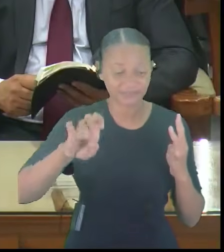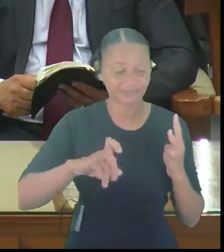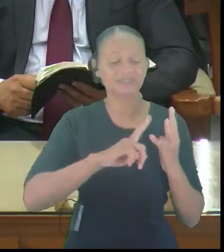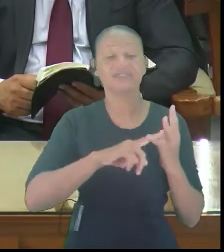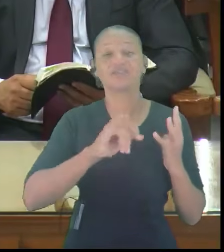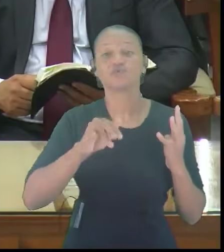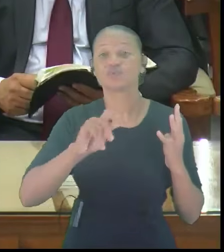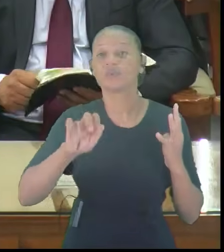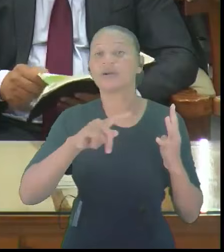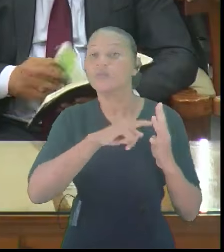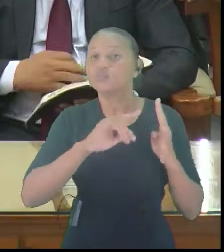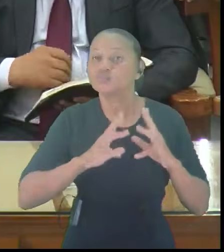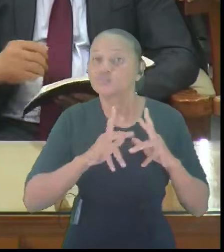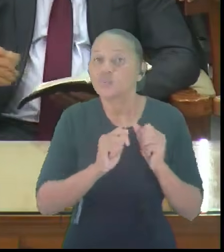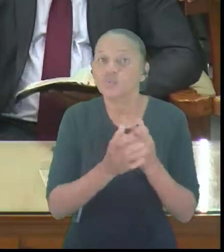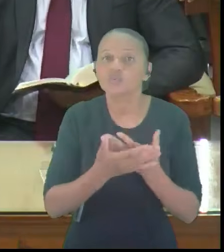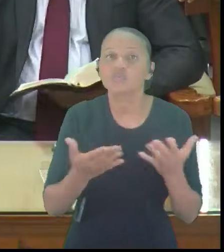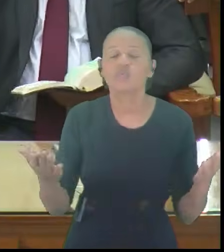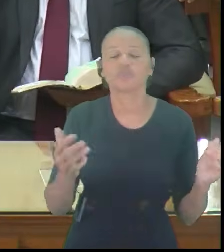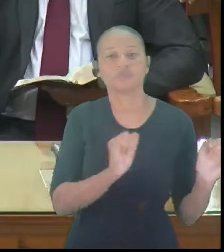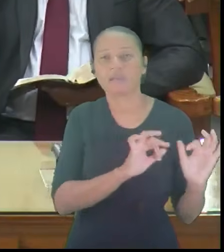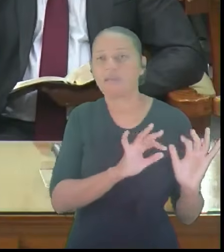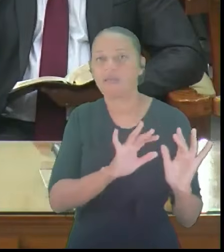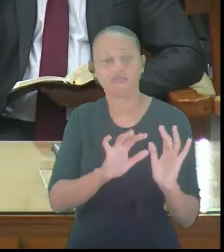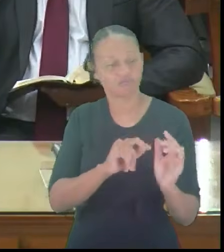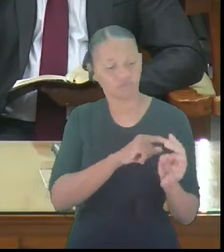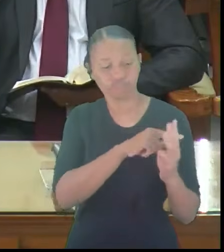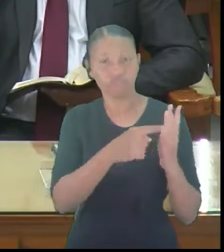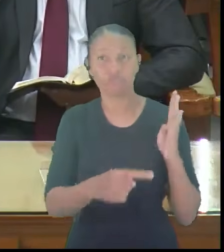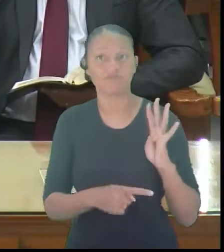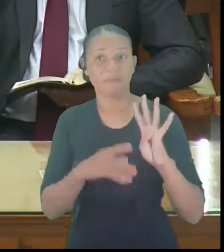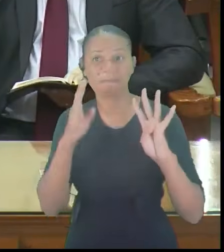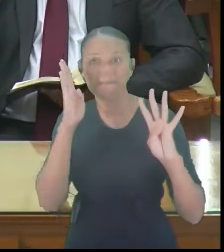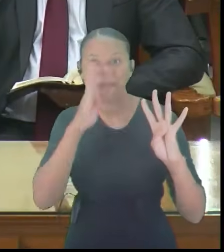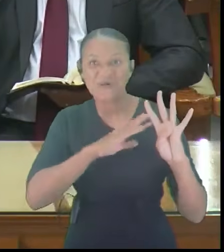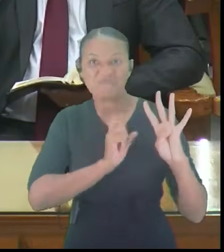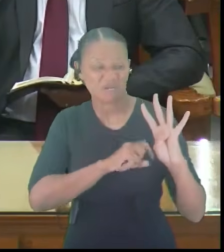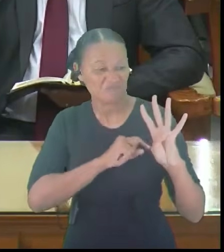do sumo sacerdote. A catrevagem do sumo sacerdote.